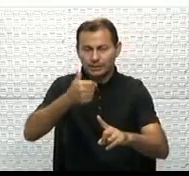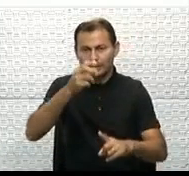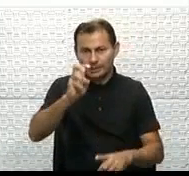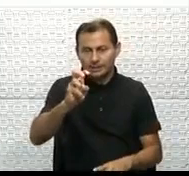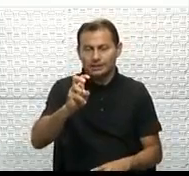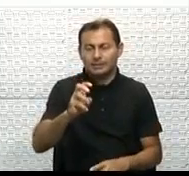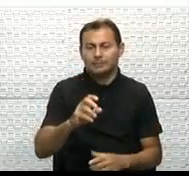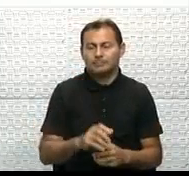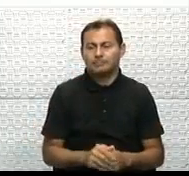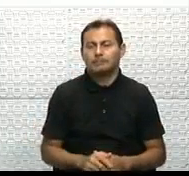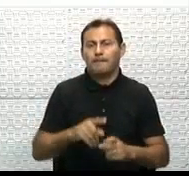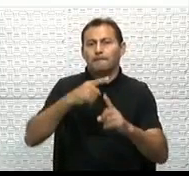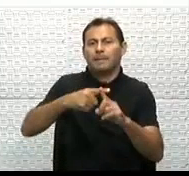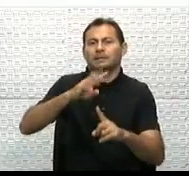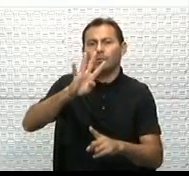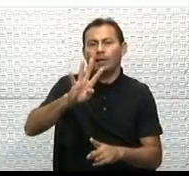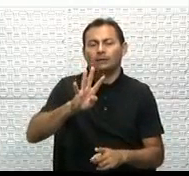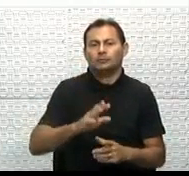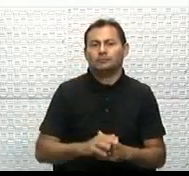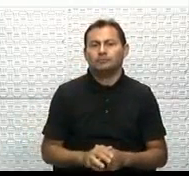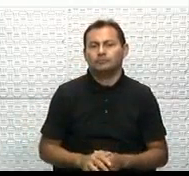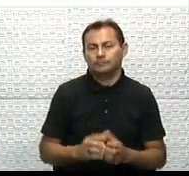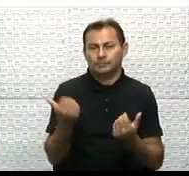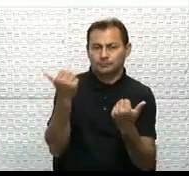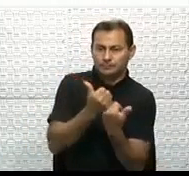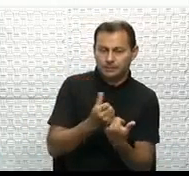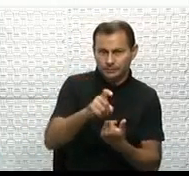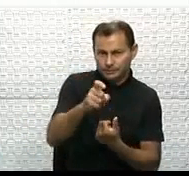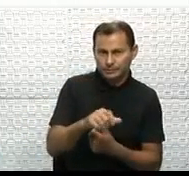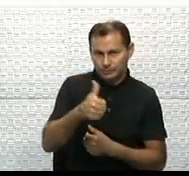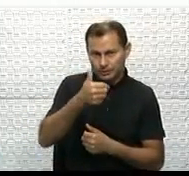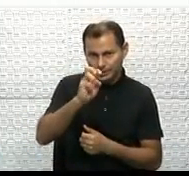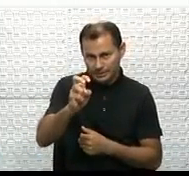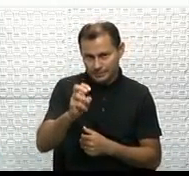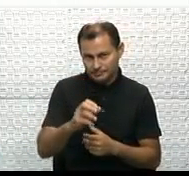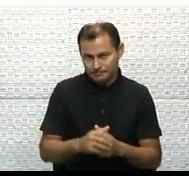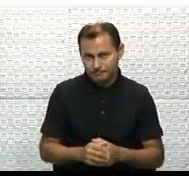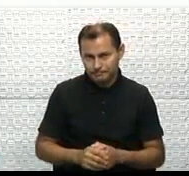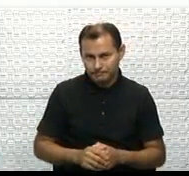15 mais 4. Veja, substituímos o x por 15.